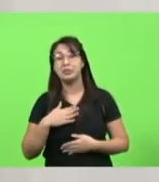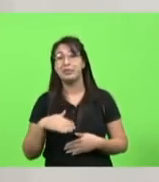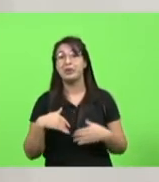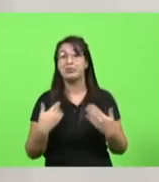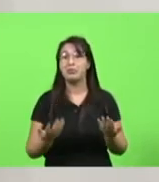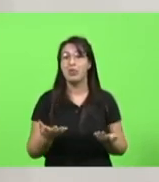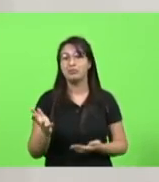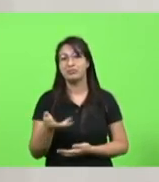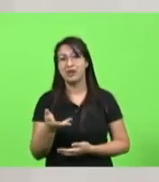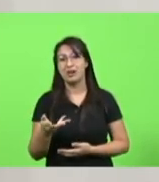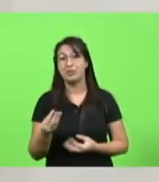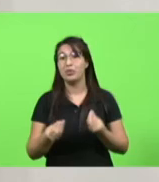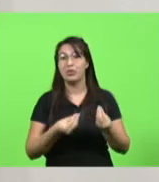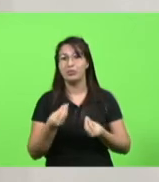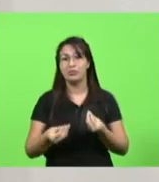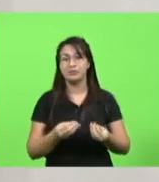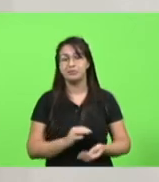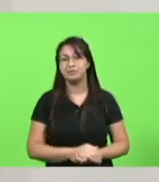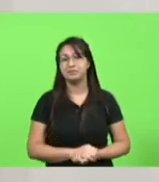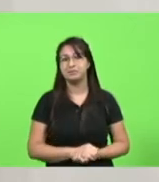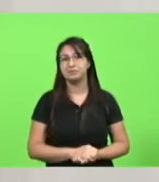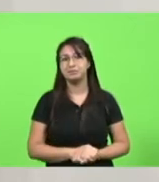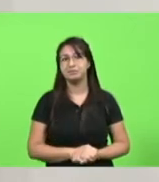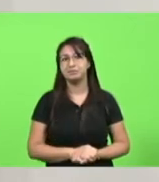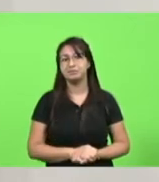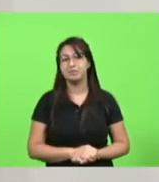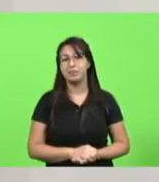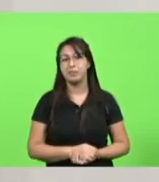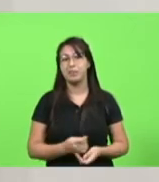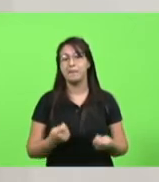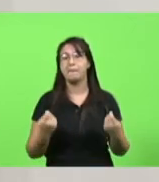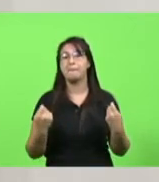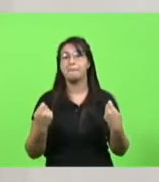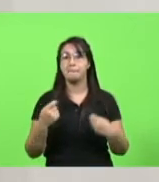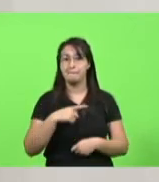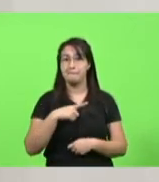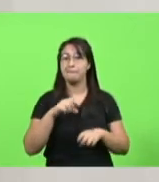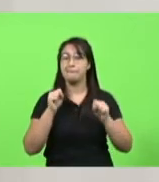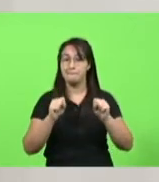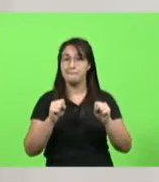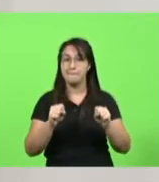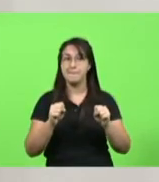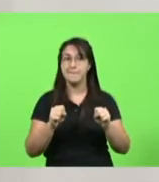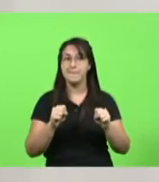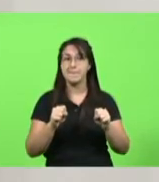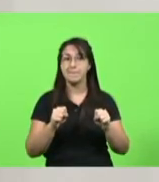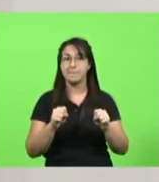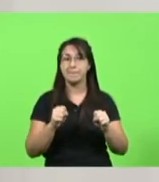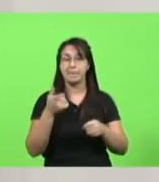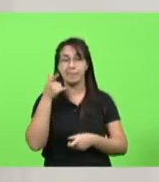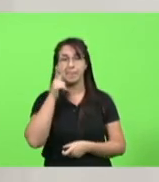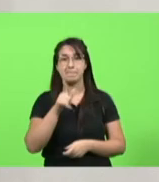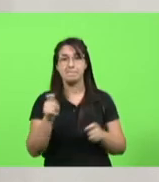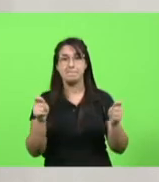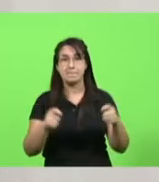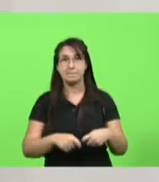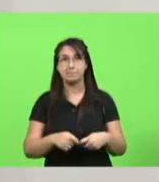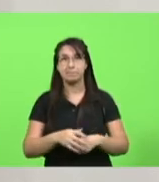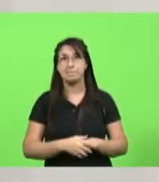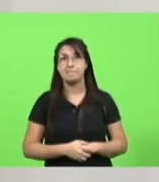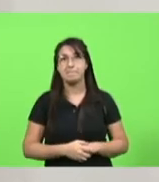célere? A alternativa existe e pode ser executada. A